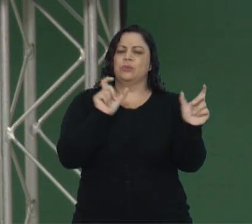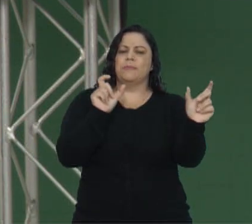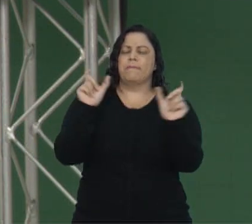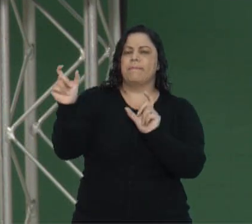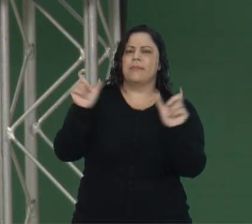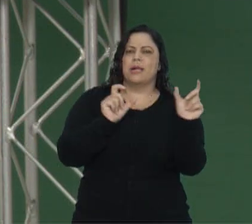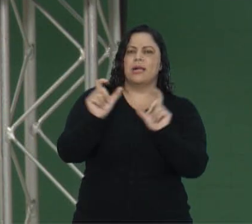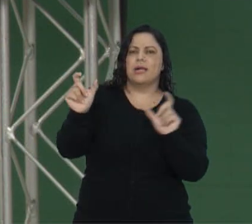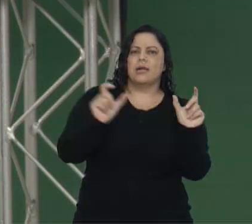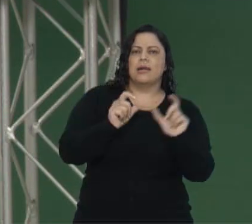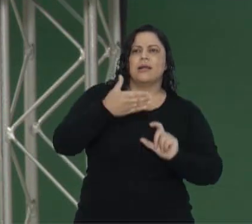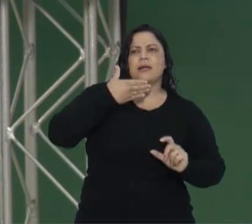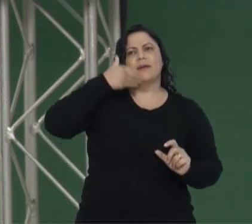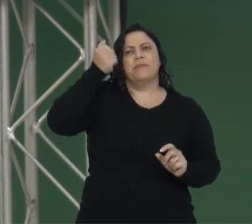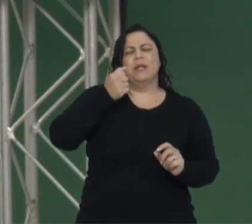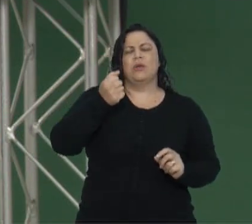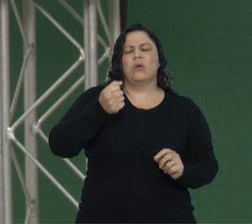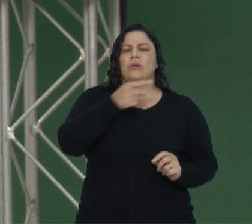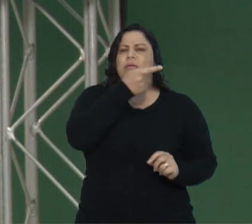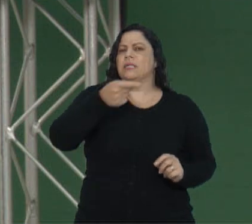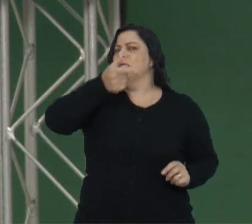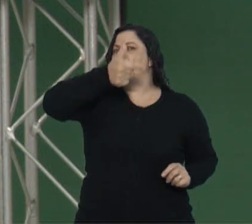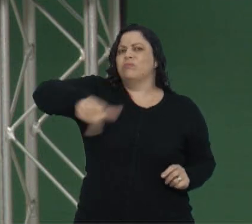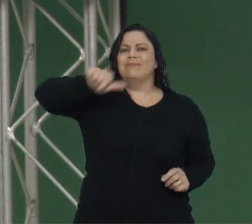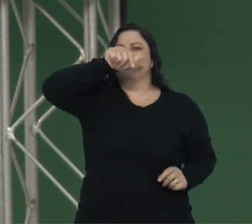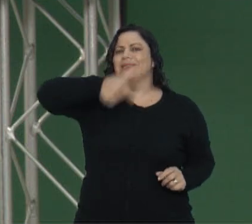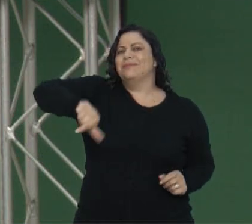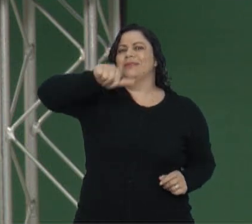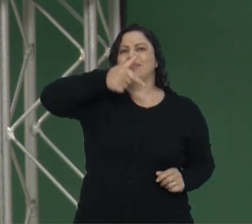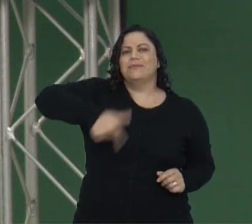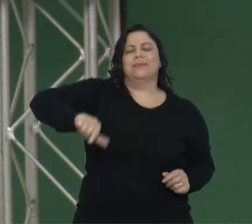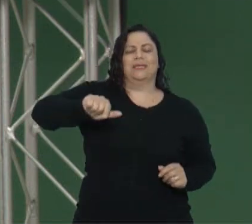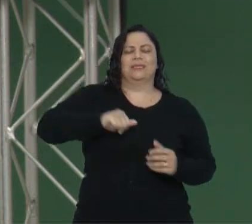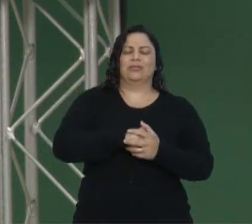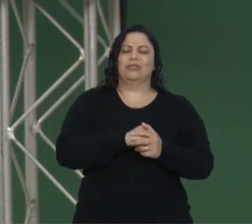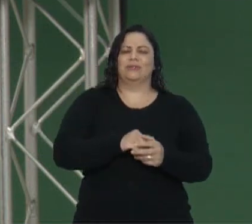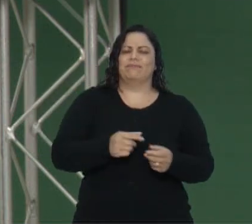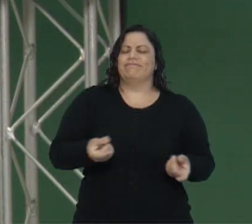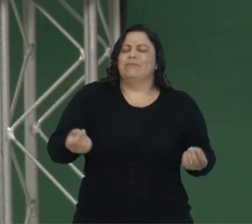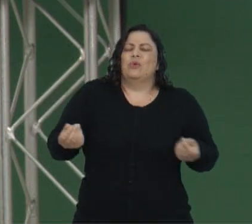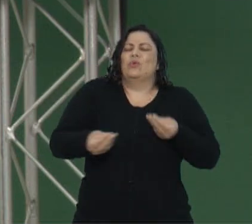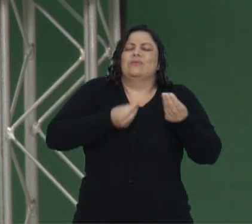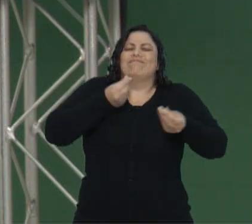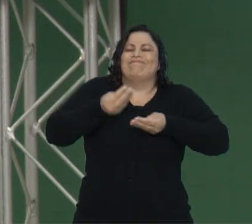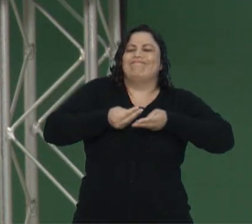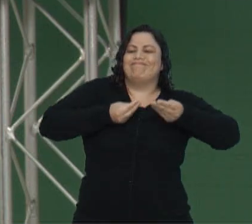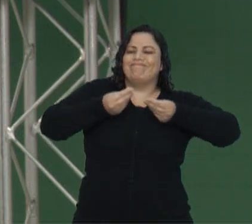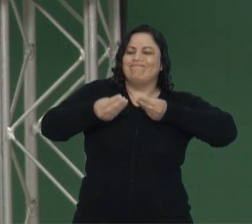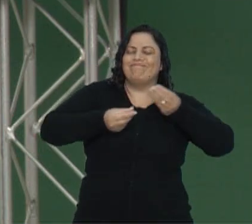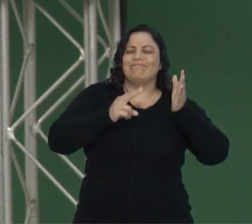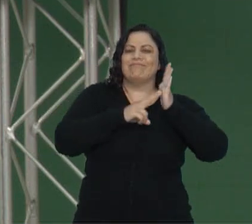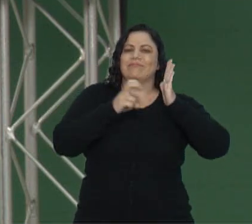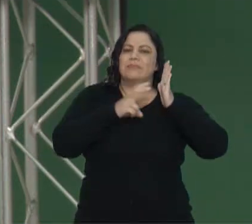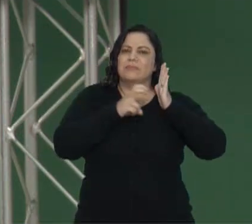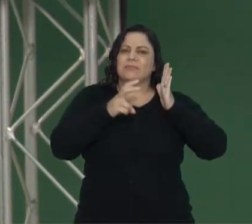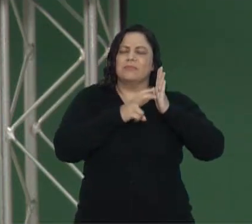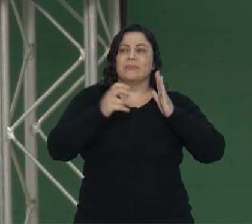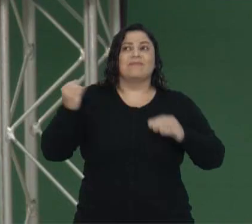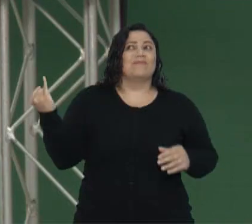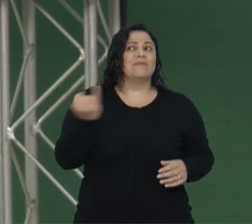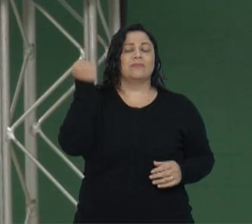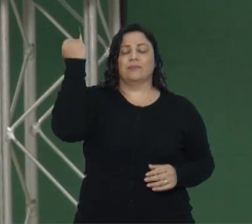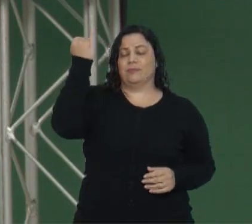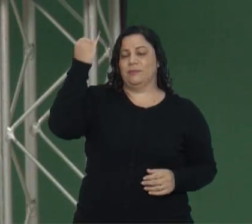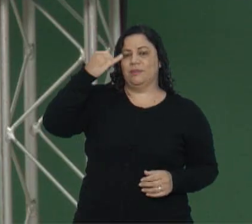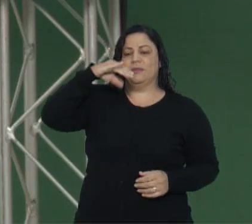Isso evita a repetição, você mostra uma riqueza no teu vocabulário, fundamental nos nossos estudos de língua portuguesa,